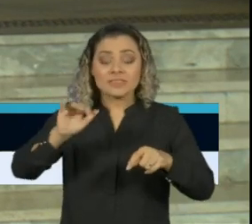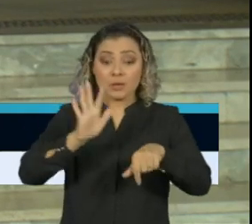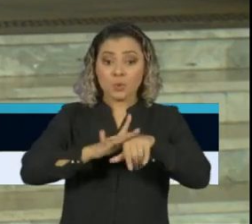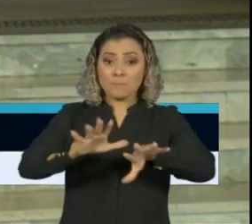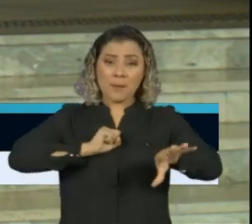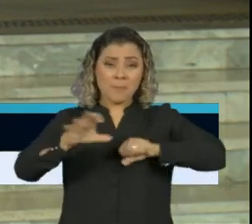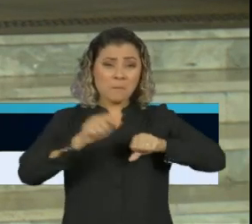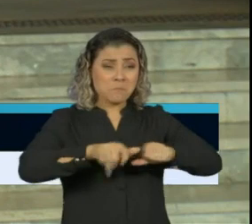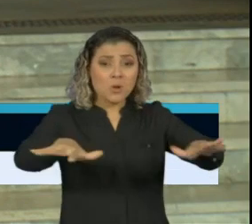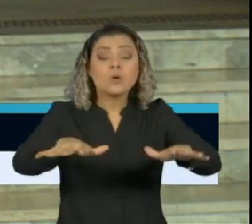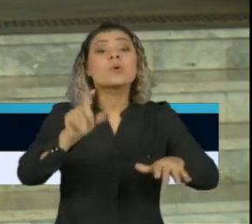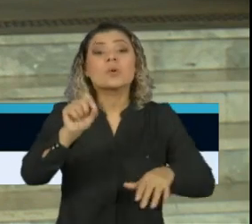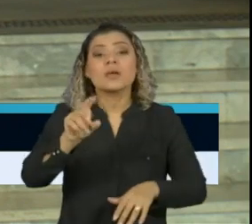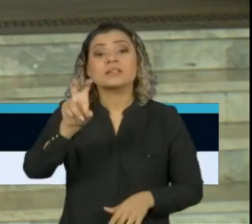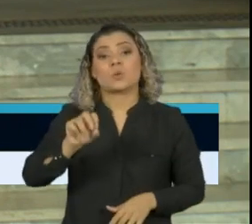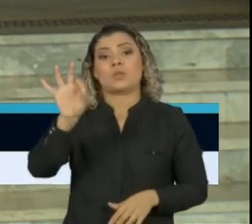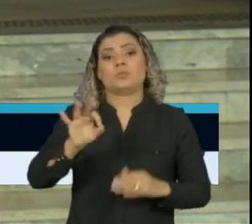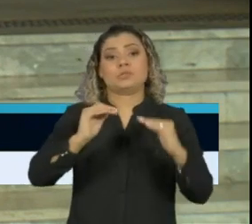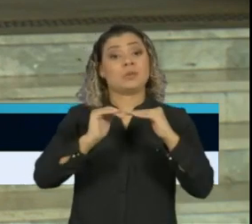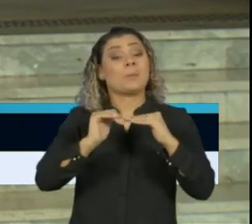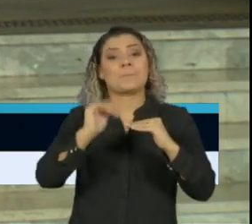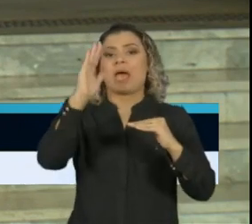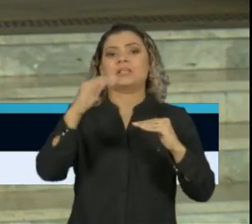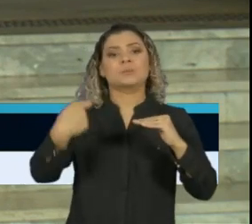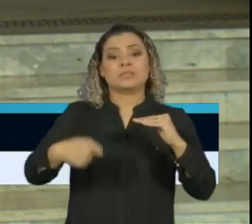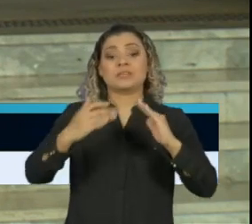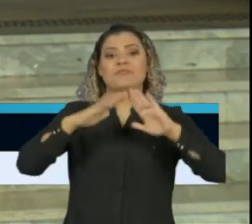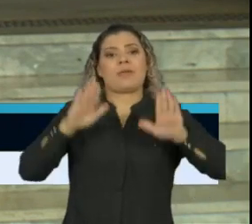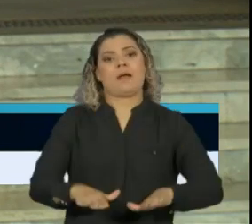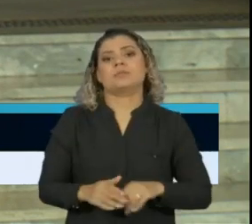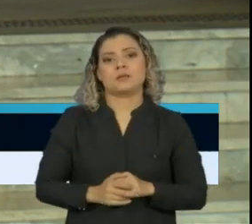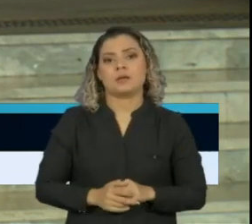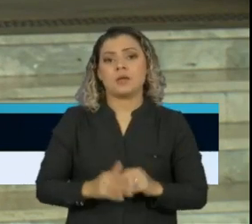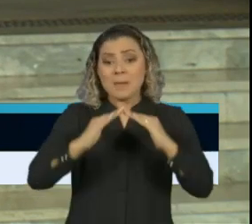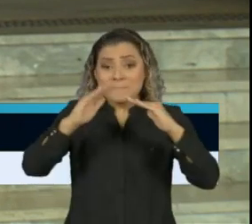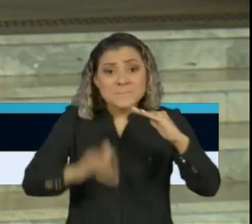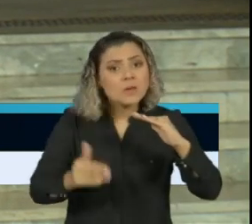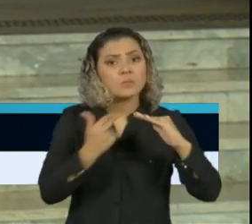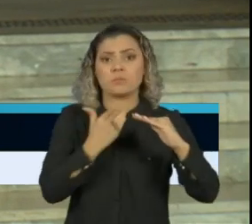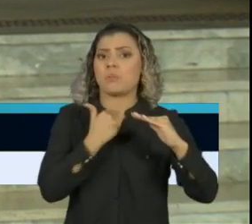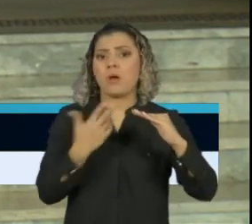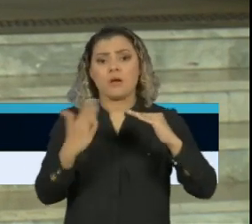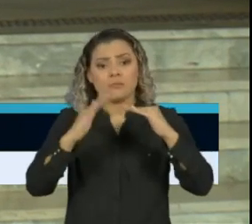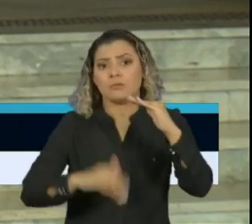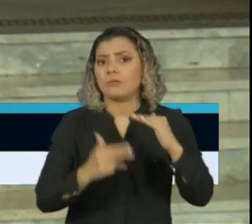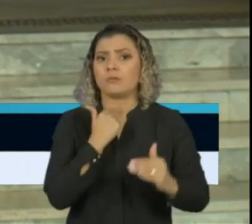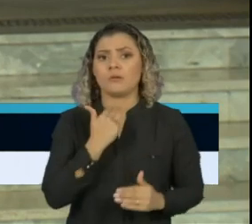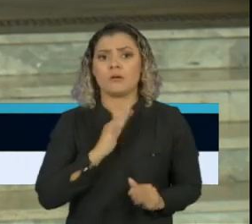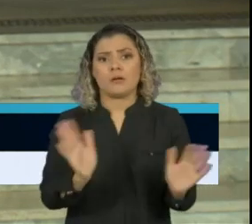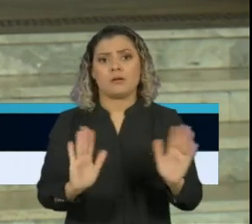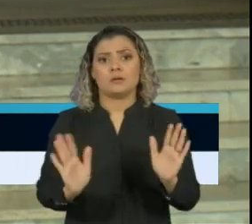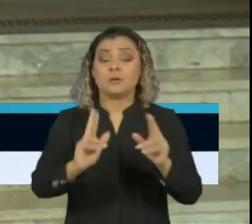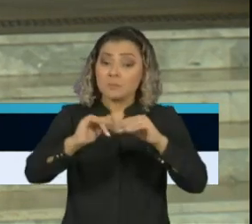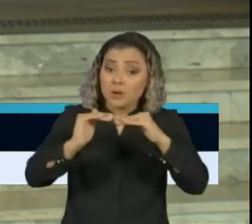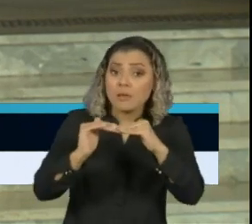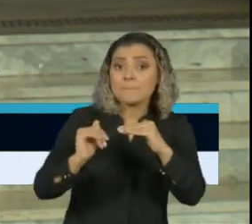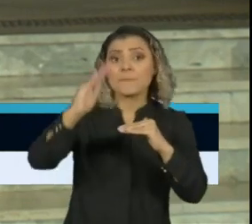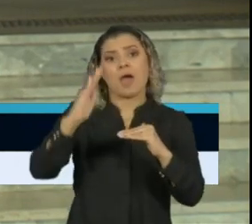de 50% do distanciamento, sempre objetivando alcançar um número maior. Número menor